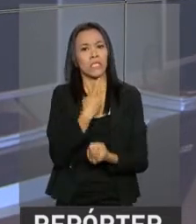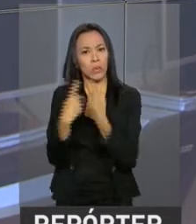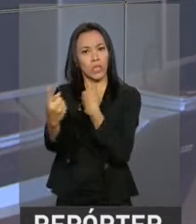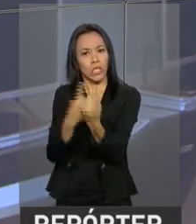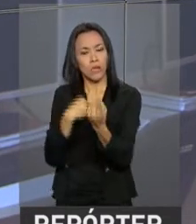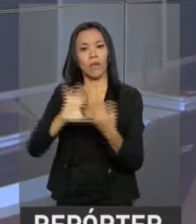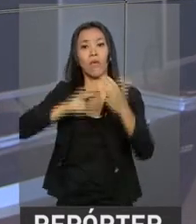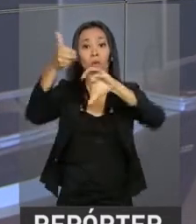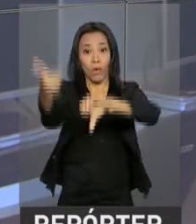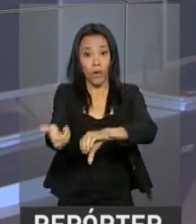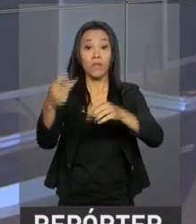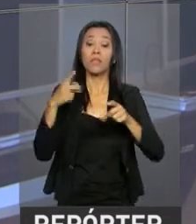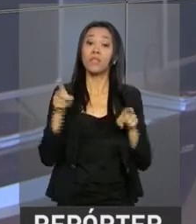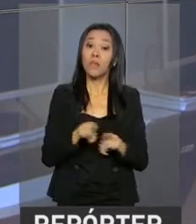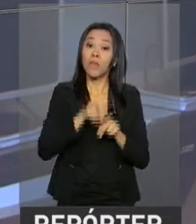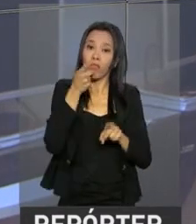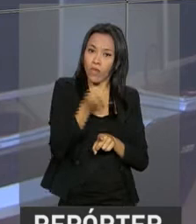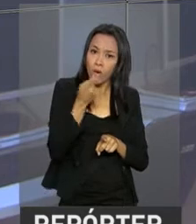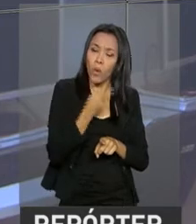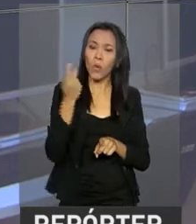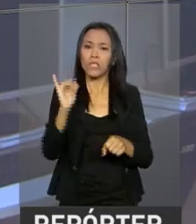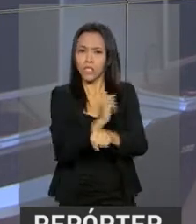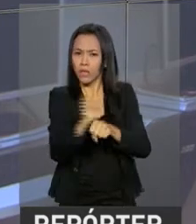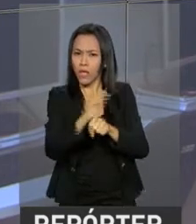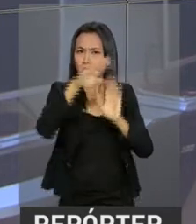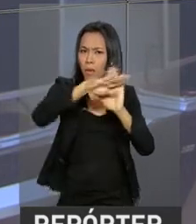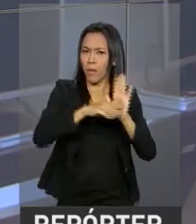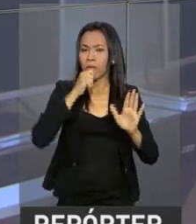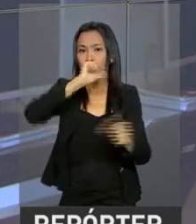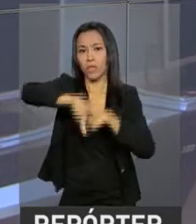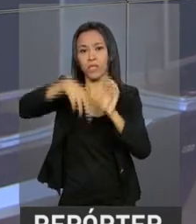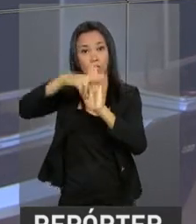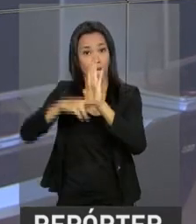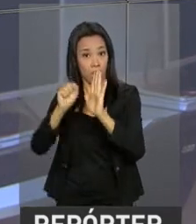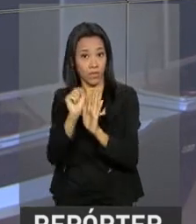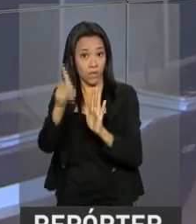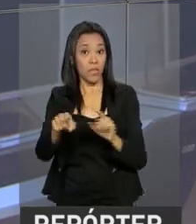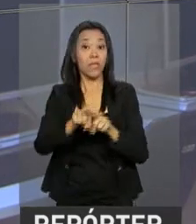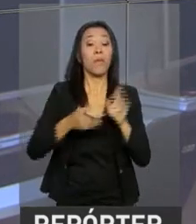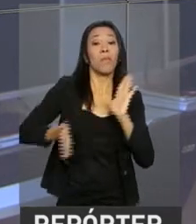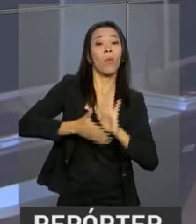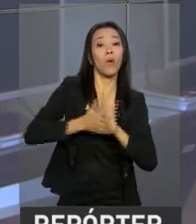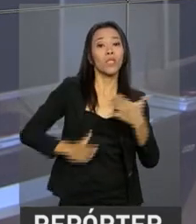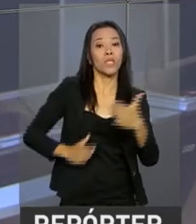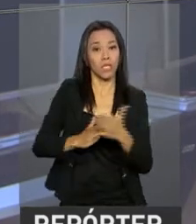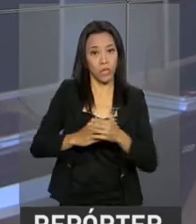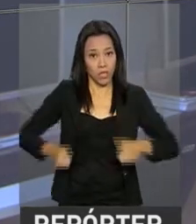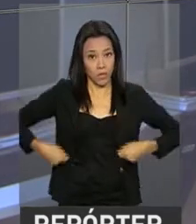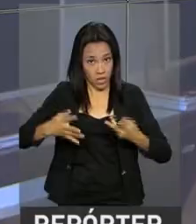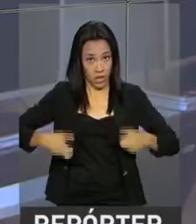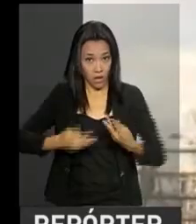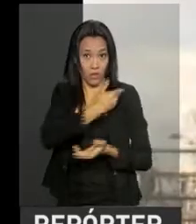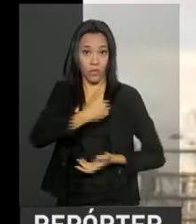nacional e falou da necessidade de medidas como a reforma da previdência ea proposta que limita os gastos públicos